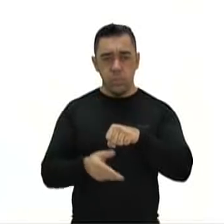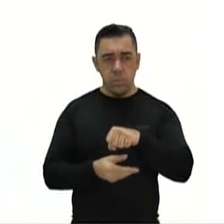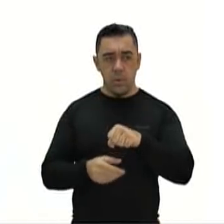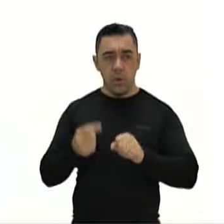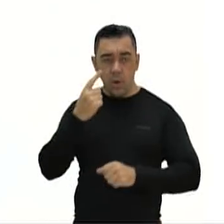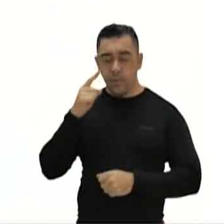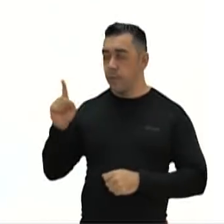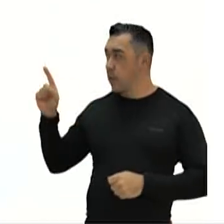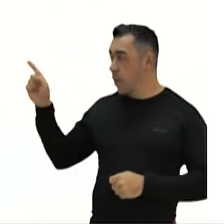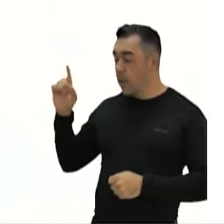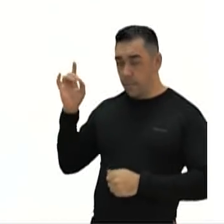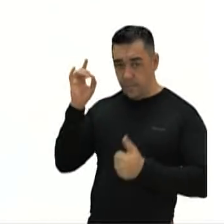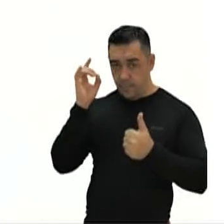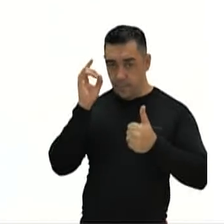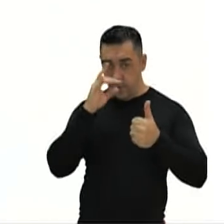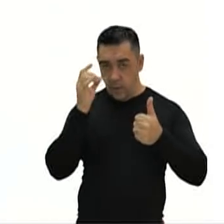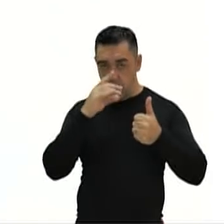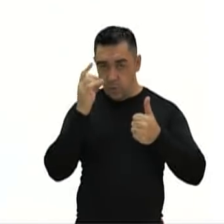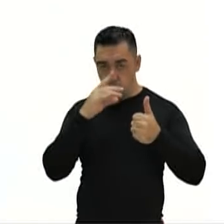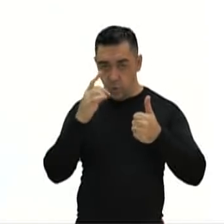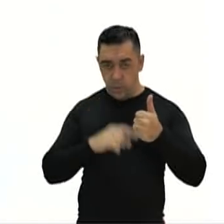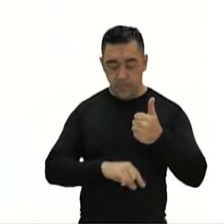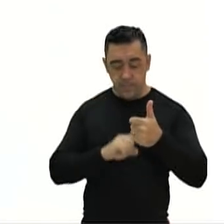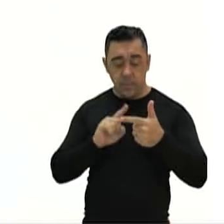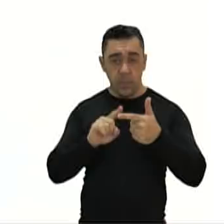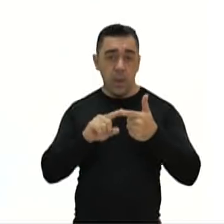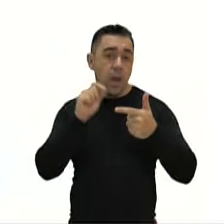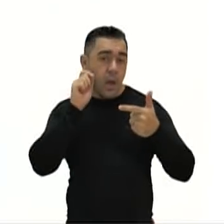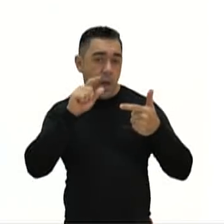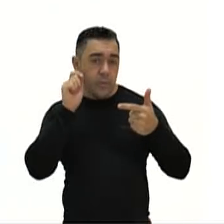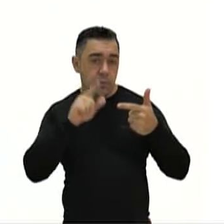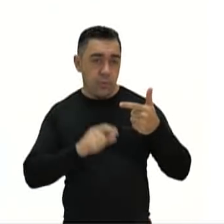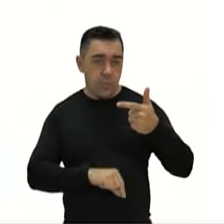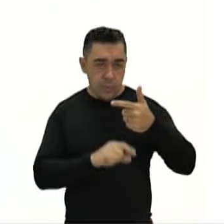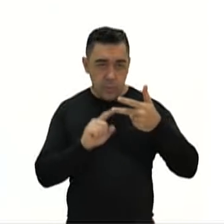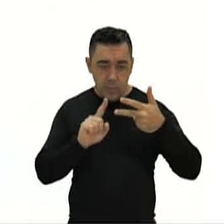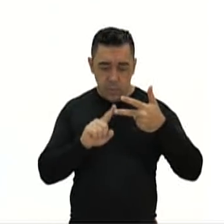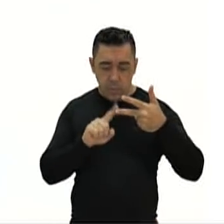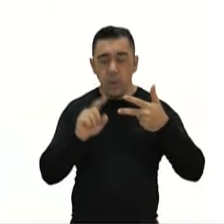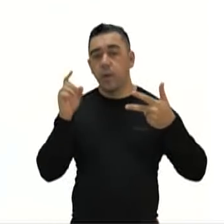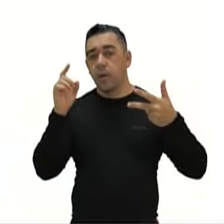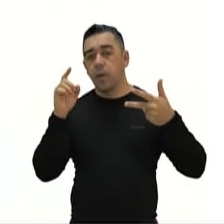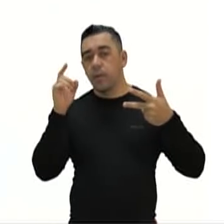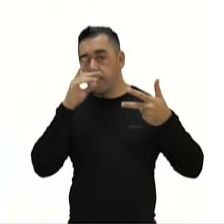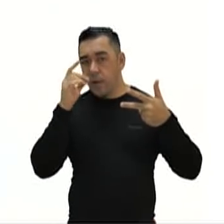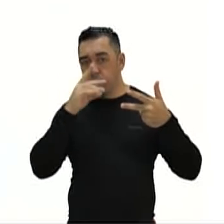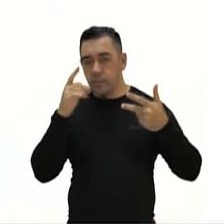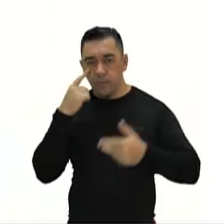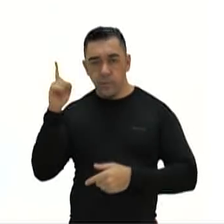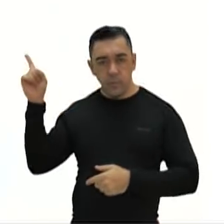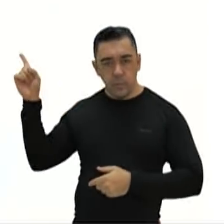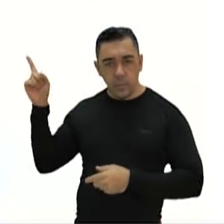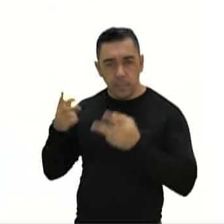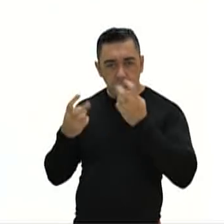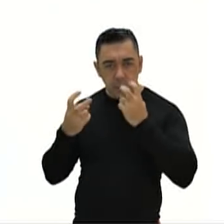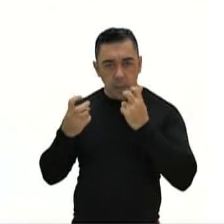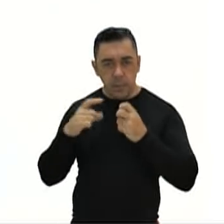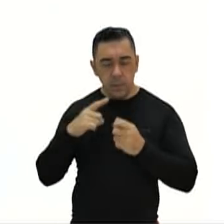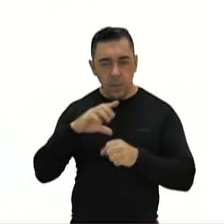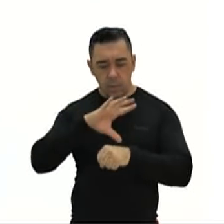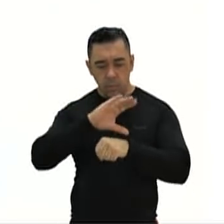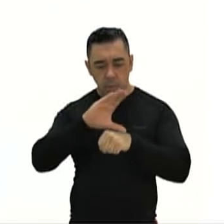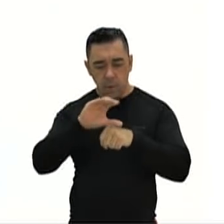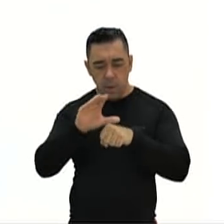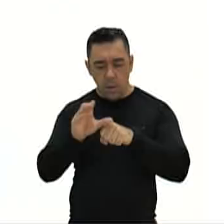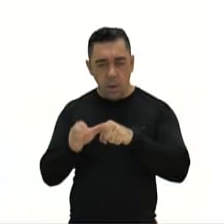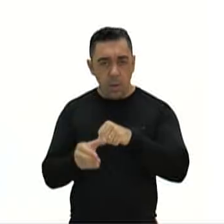verde, na célula eucarionte animal em azulzinho e na vegetal em verdinho, onde está tudo mergulhado. E qual que é a